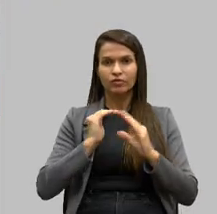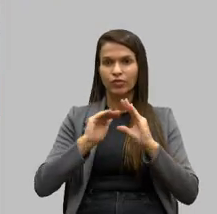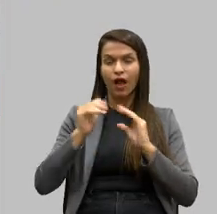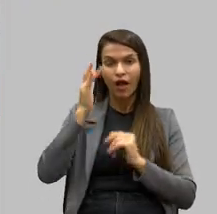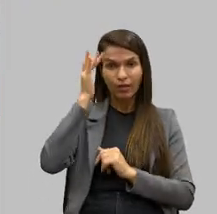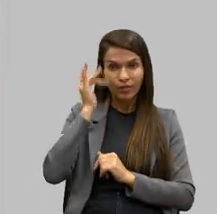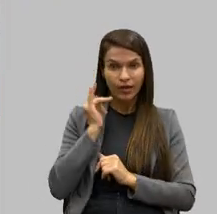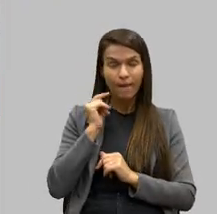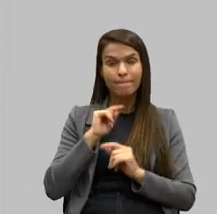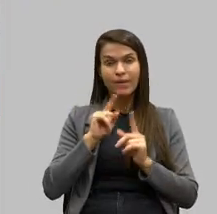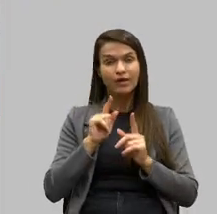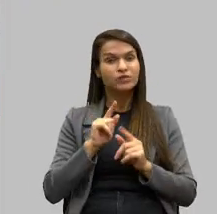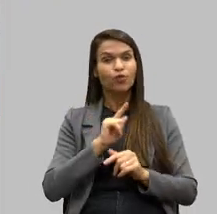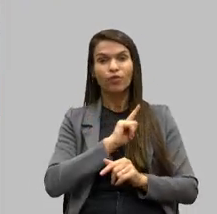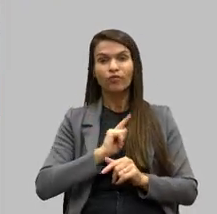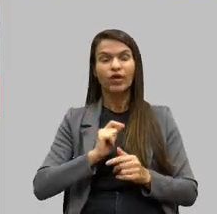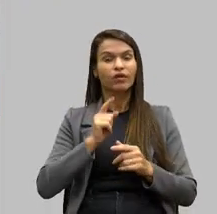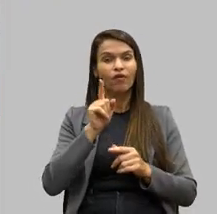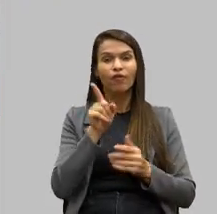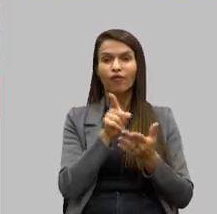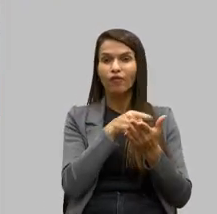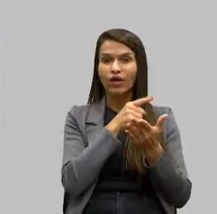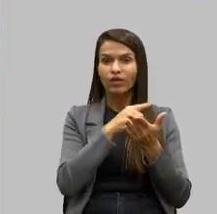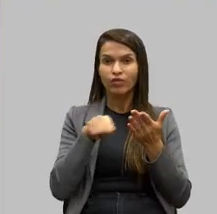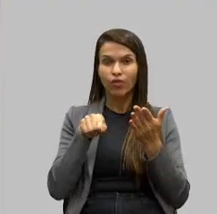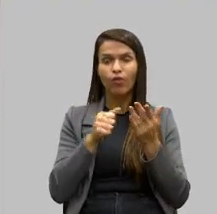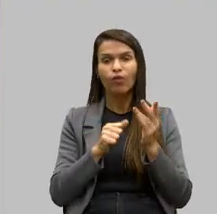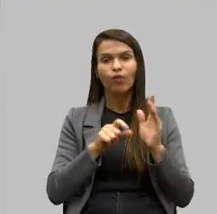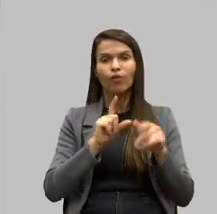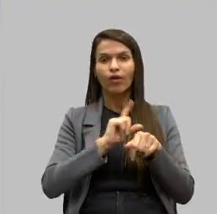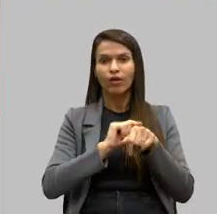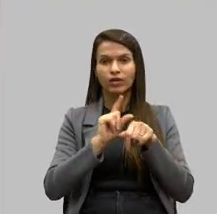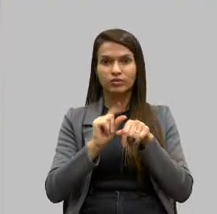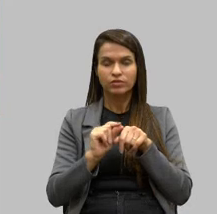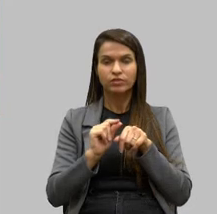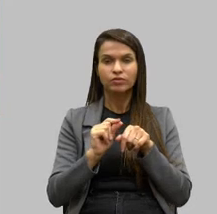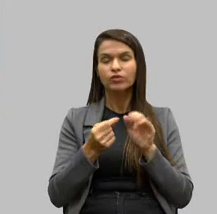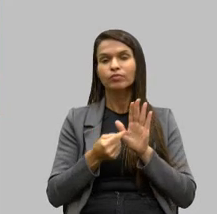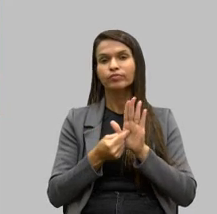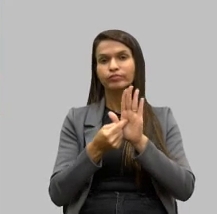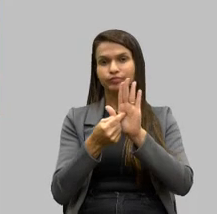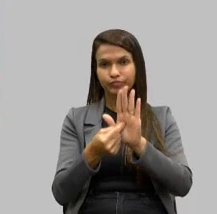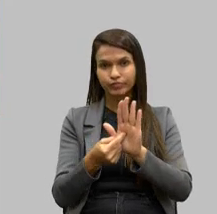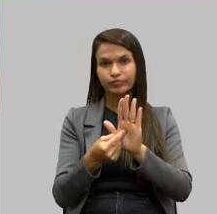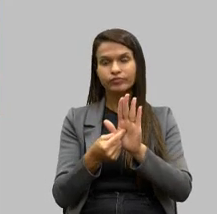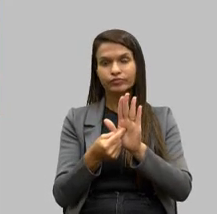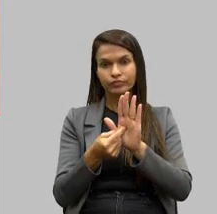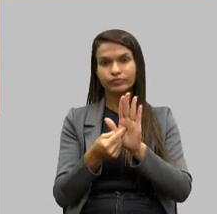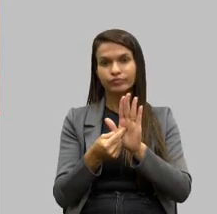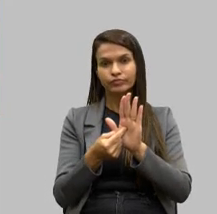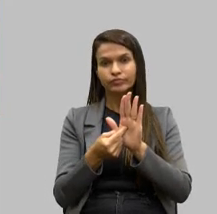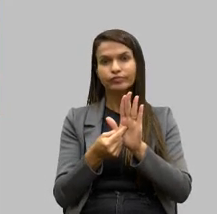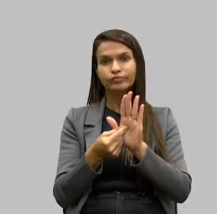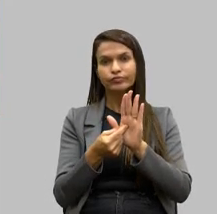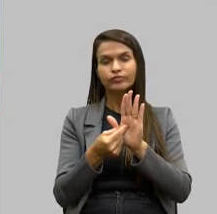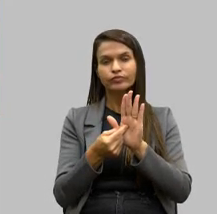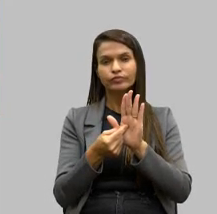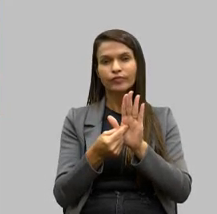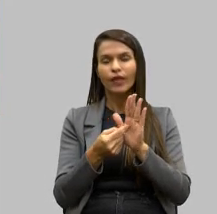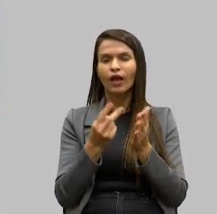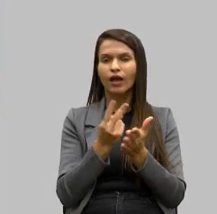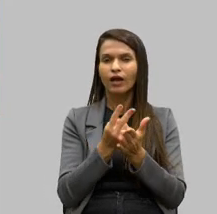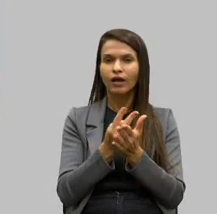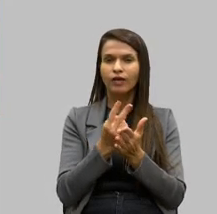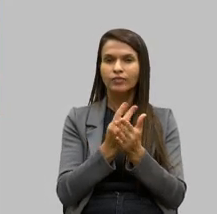governo vetou um artigo que traria as mesmas condições para as oito